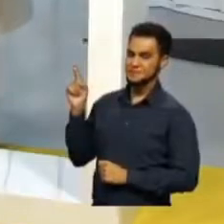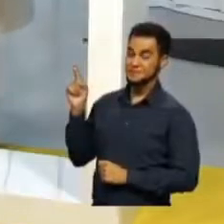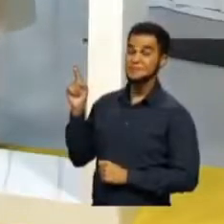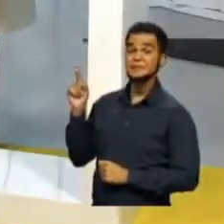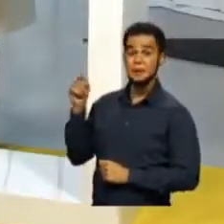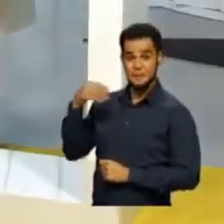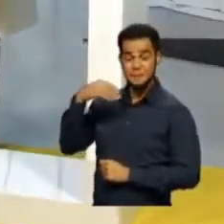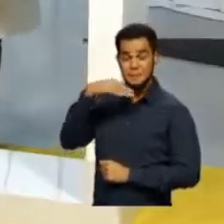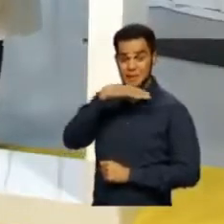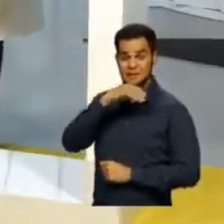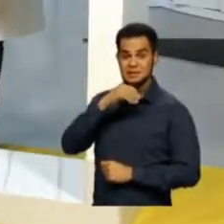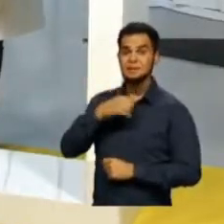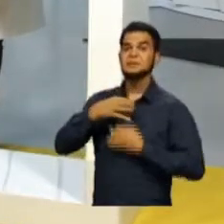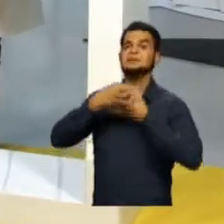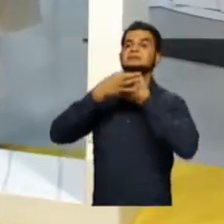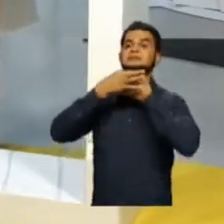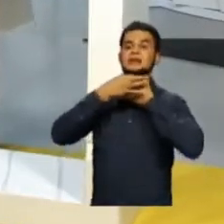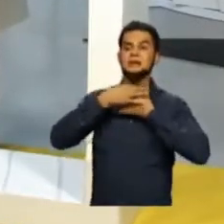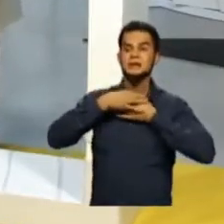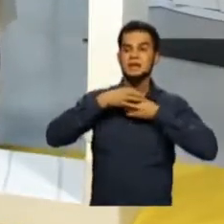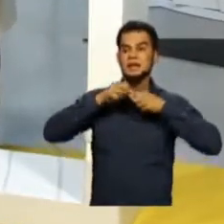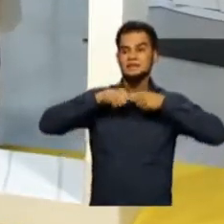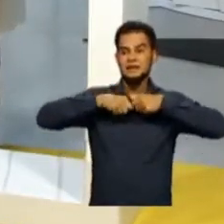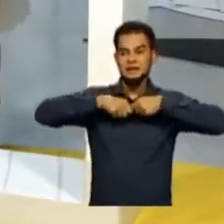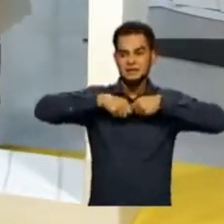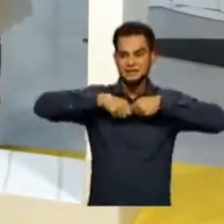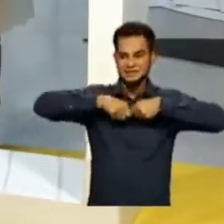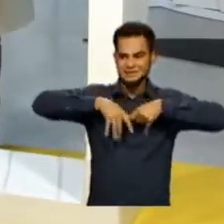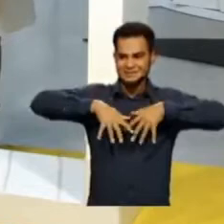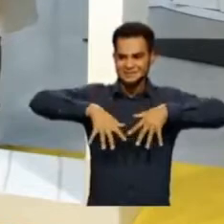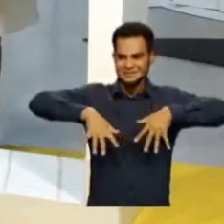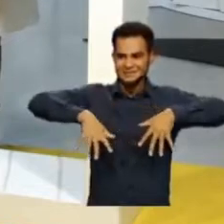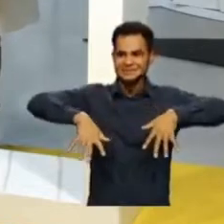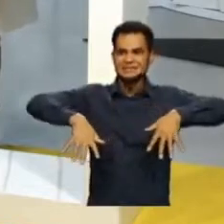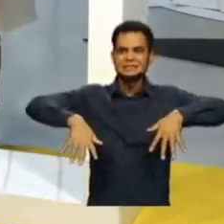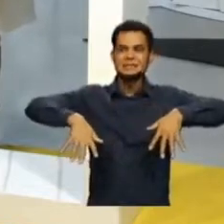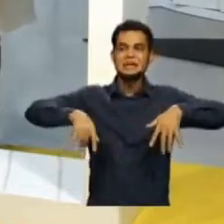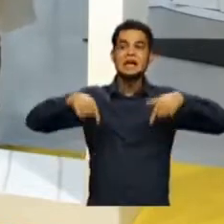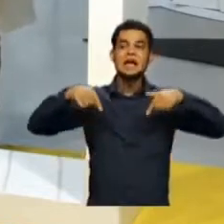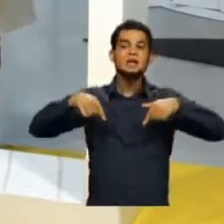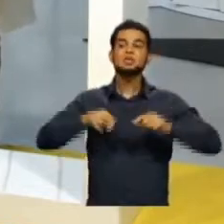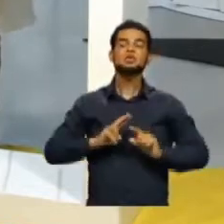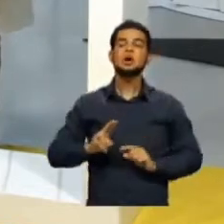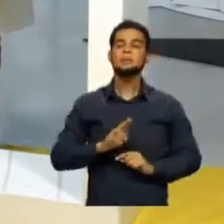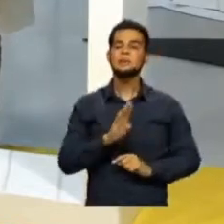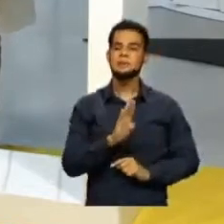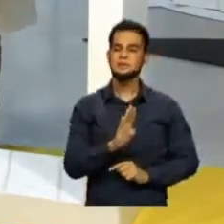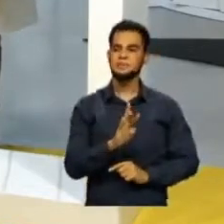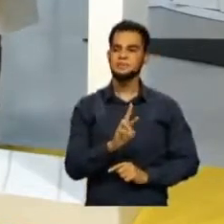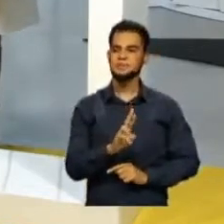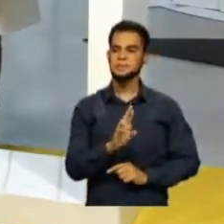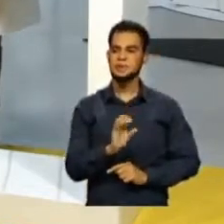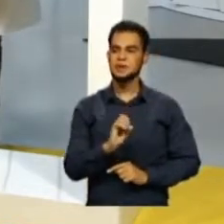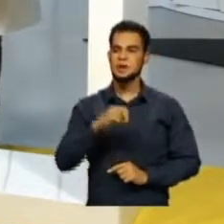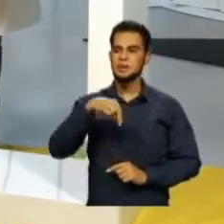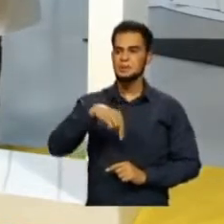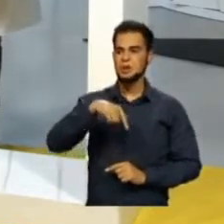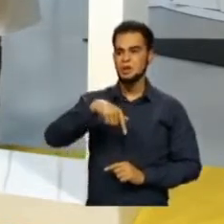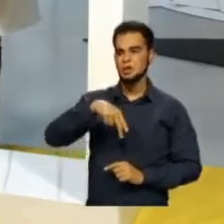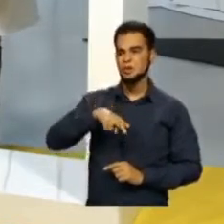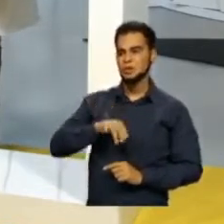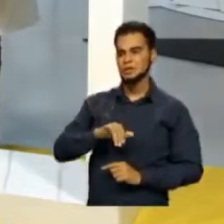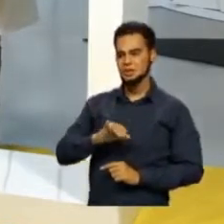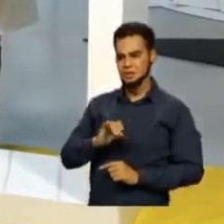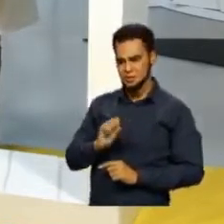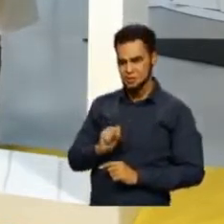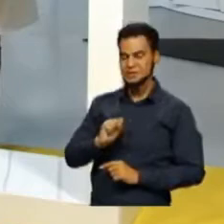ramificar em estruturas que a gente chama de brônquios e dos brônquios, vão ramificar nos